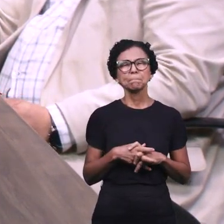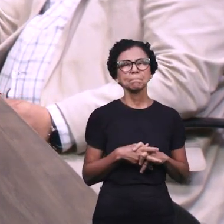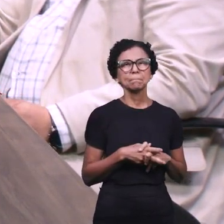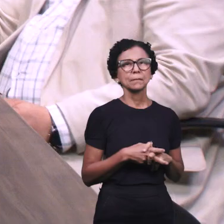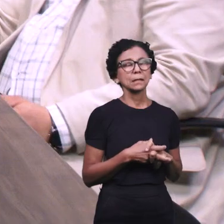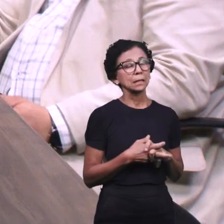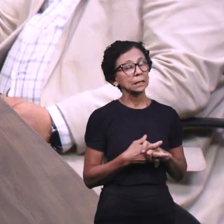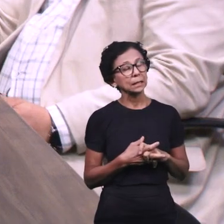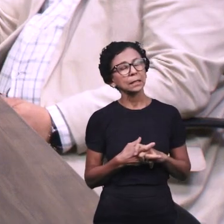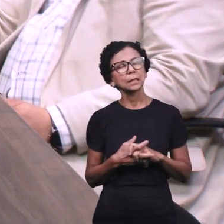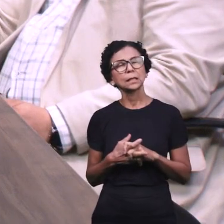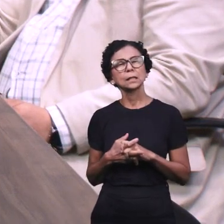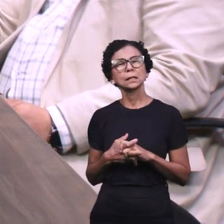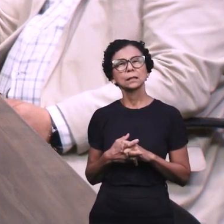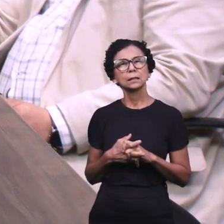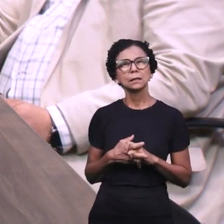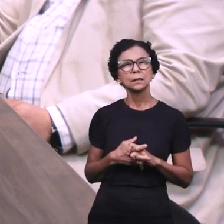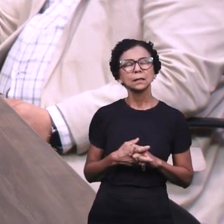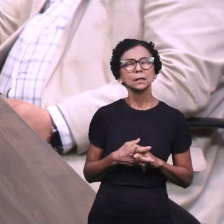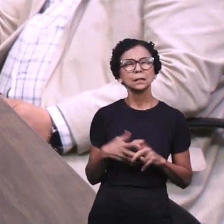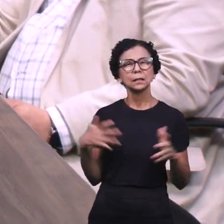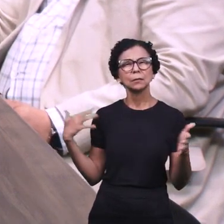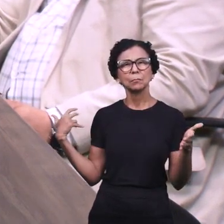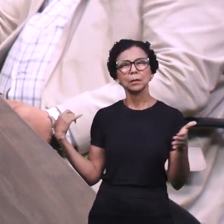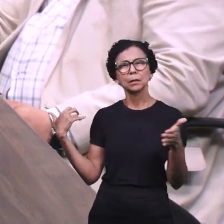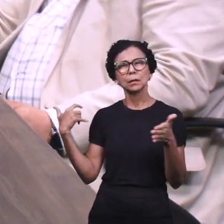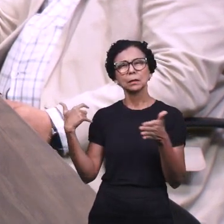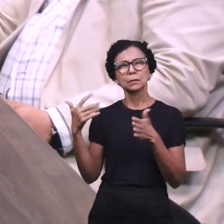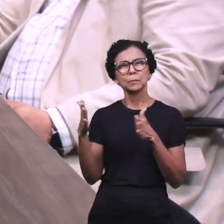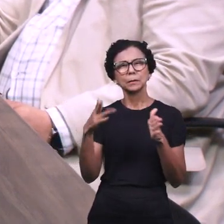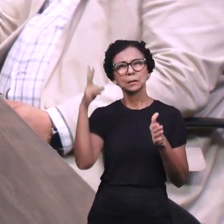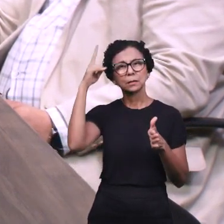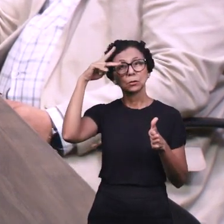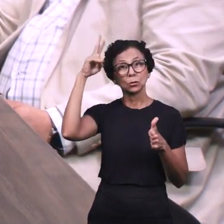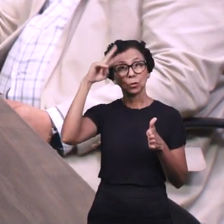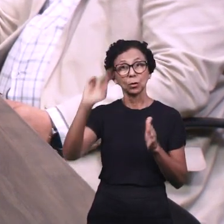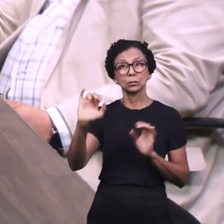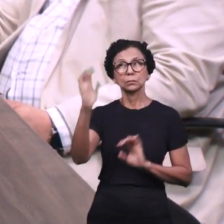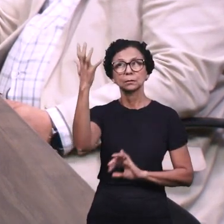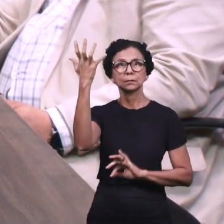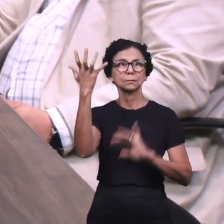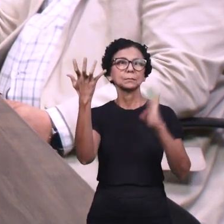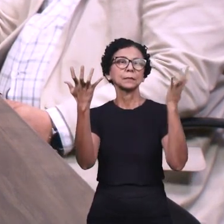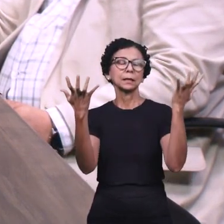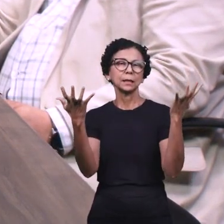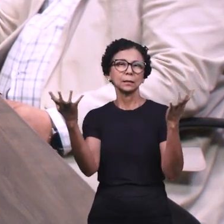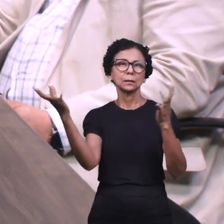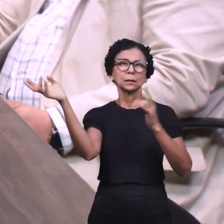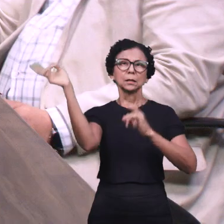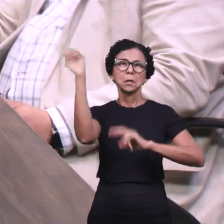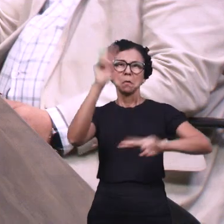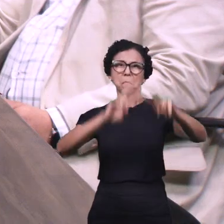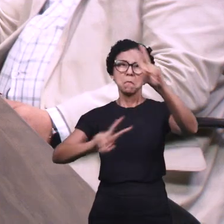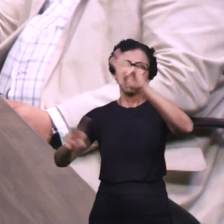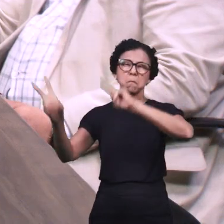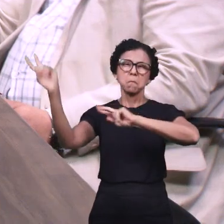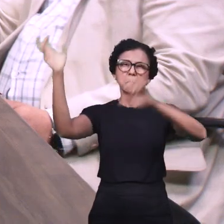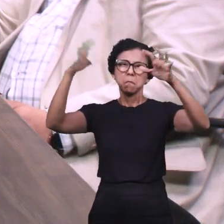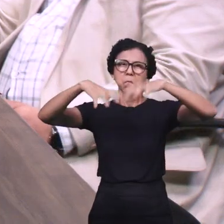do que aconteceu na história, né? Esses eventos que envolvem as tempestades